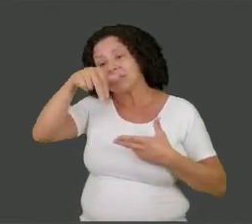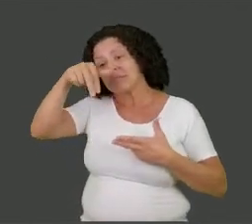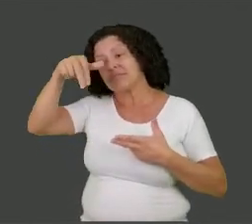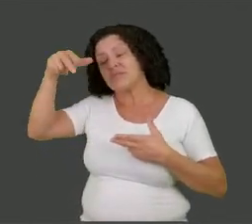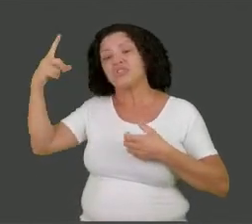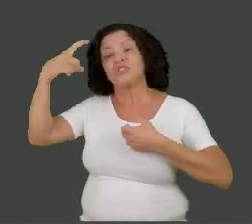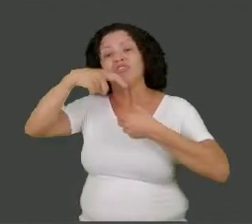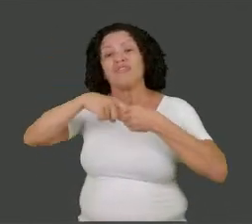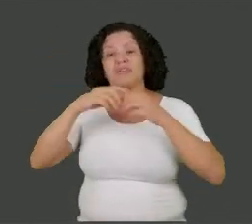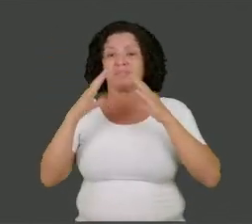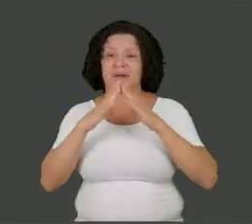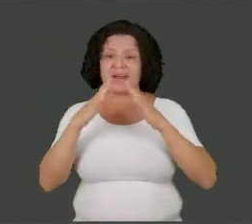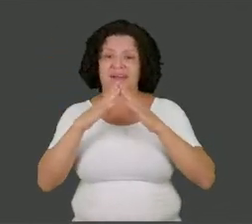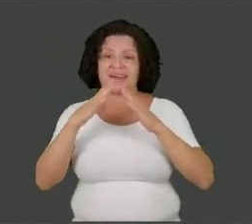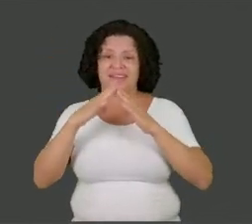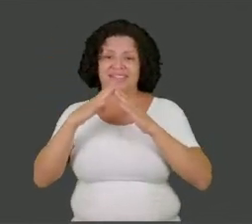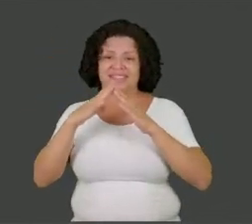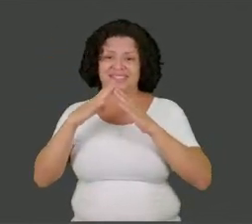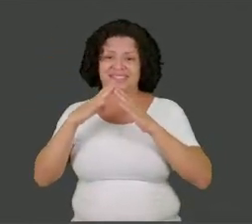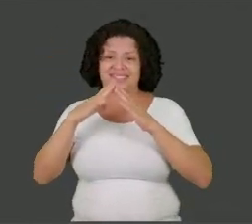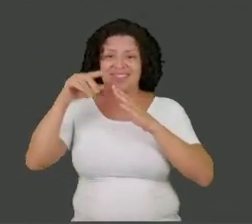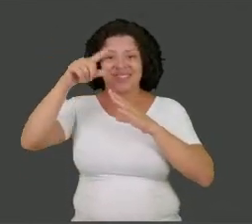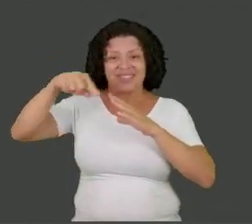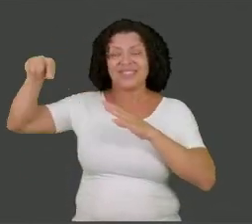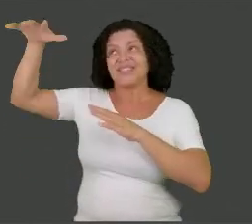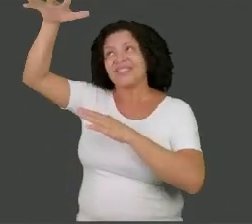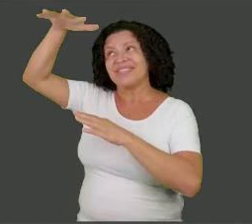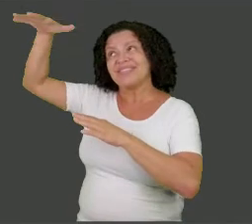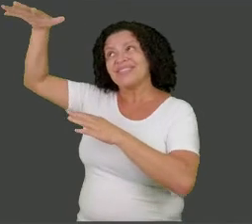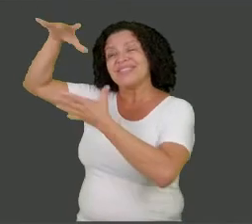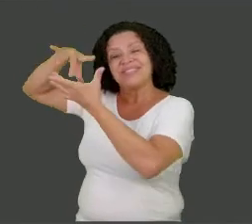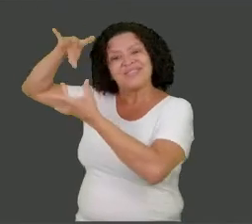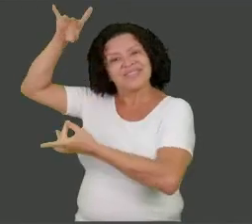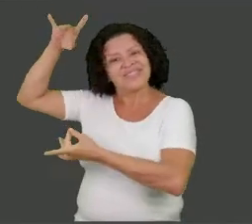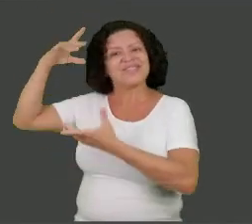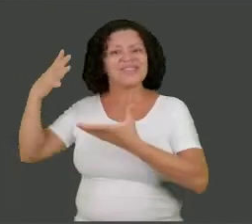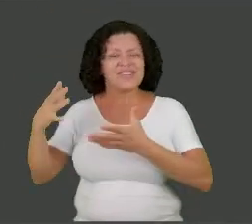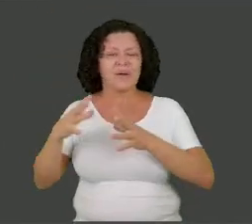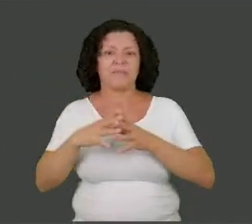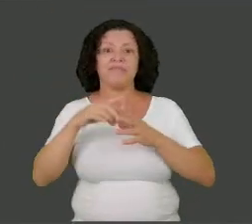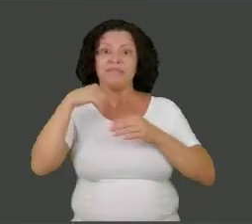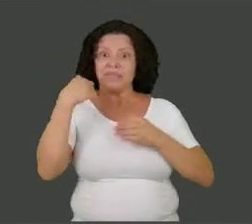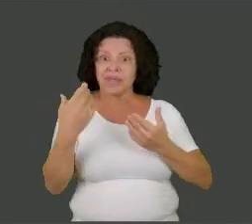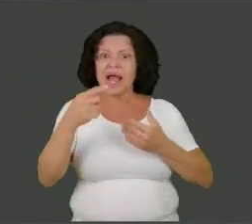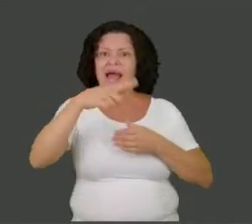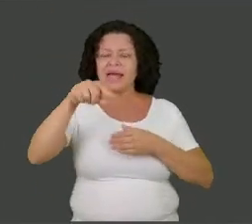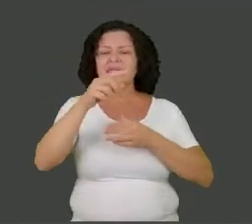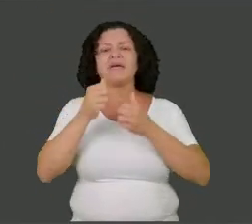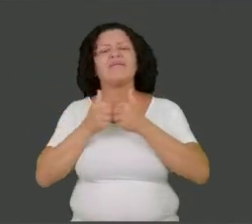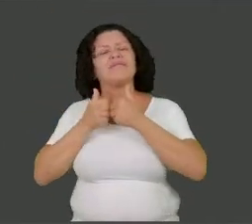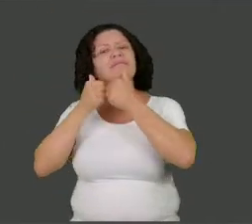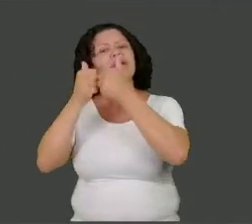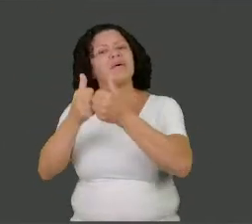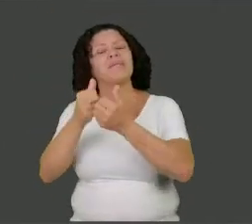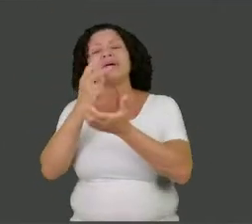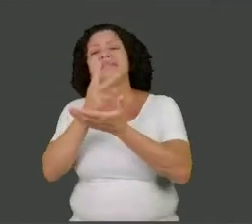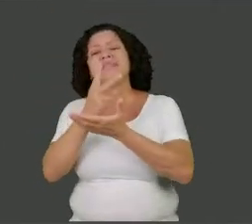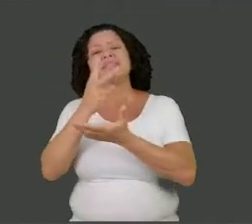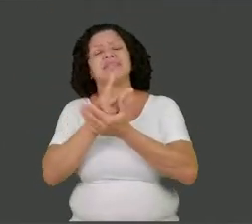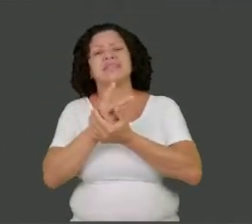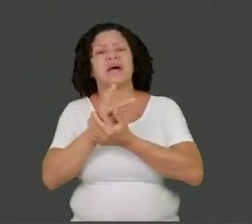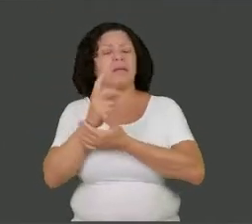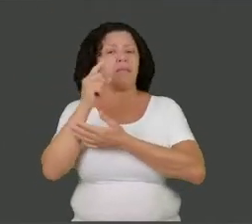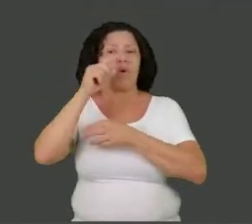para a nossa casa, de volta para o nosso mundo espiritual. E essa veste, ela vai nos acompanhar sempre,